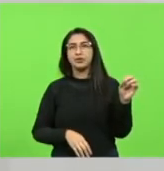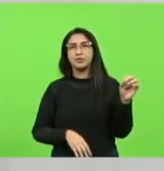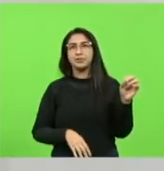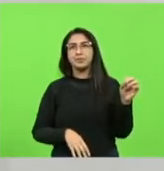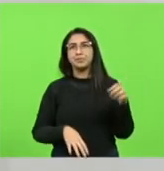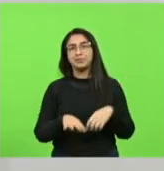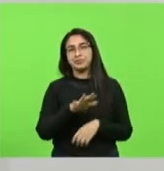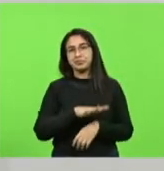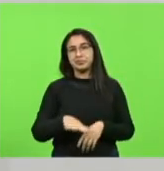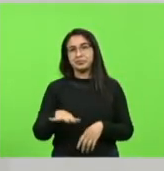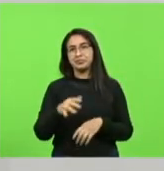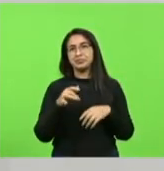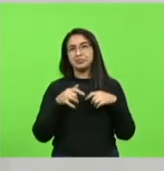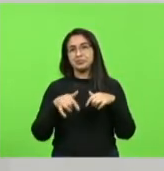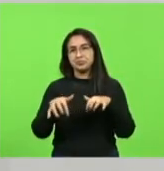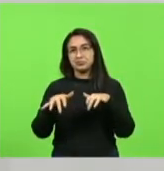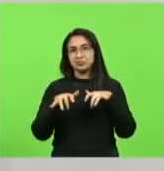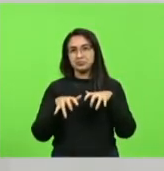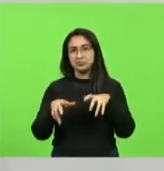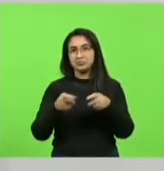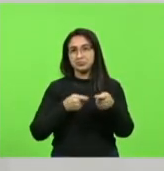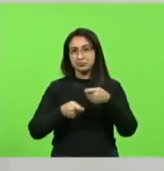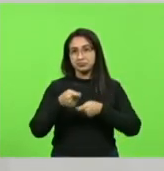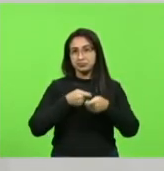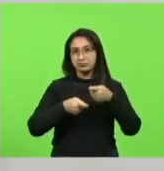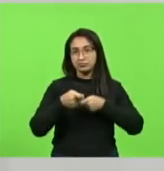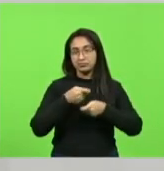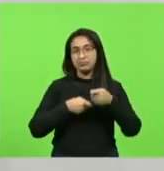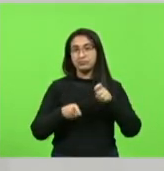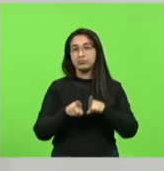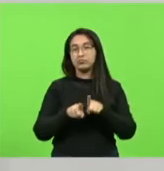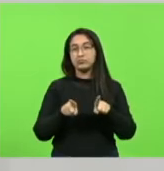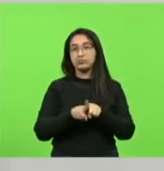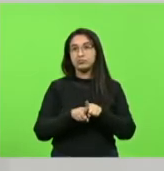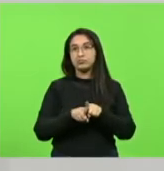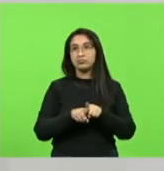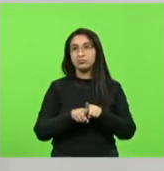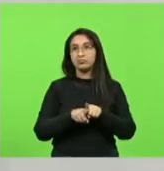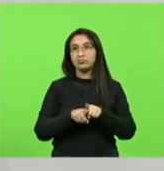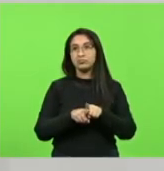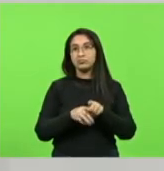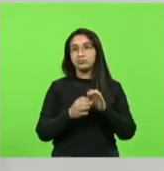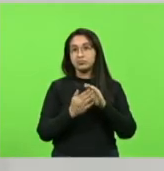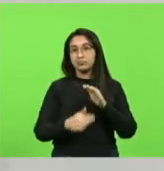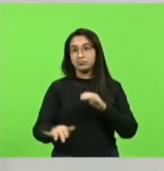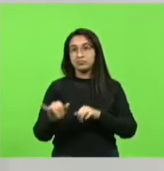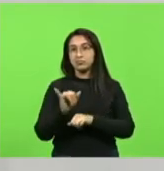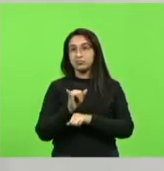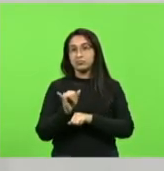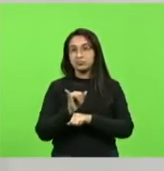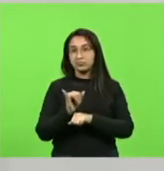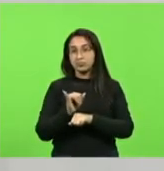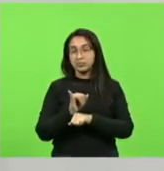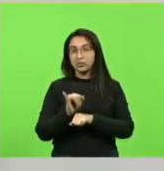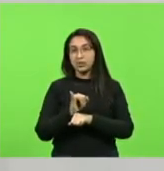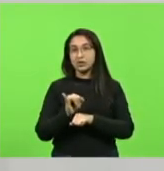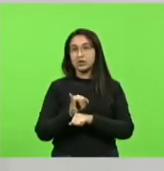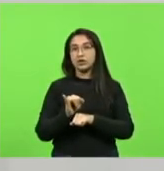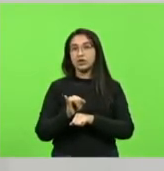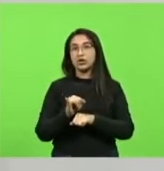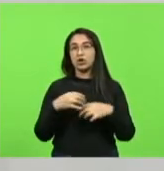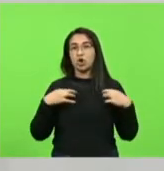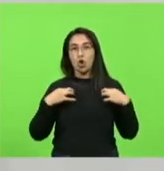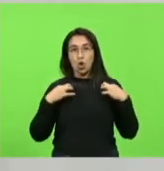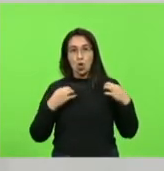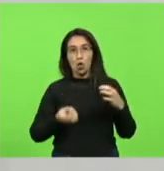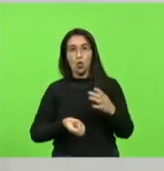do agronegócio, no vale, no baixo vale do Itajaí, na área têxtil,